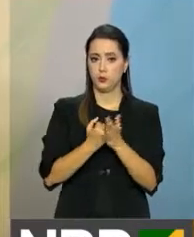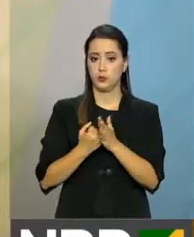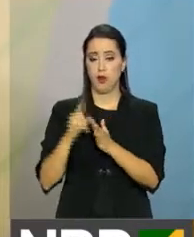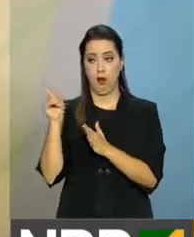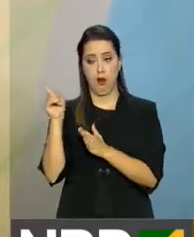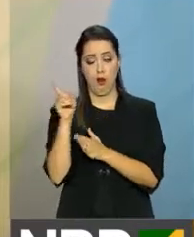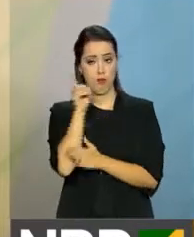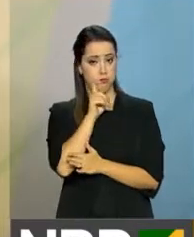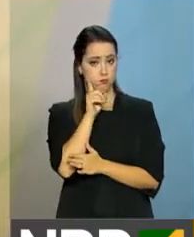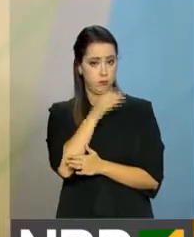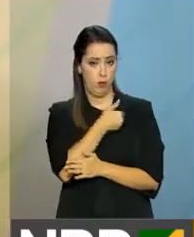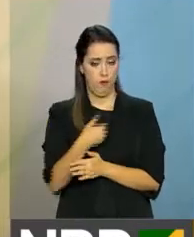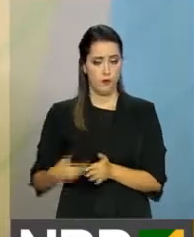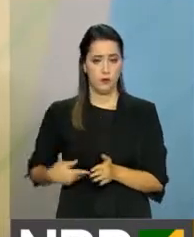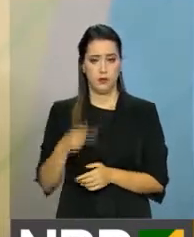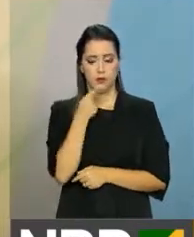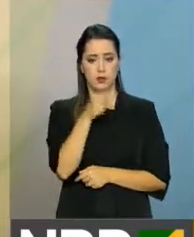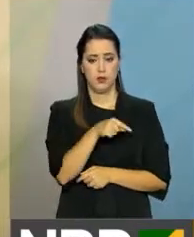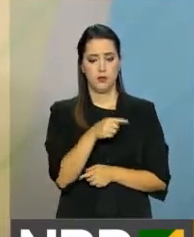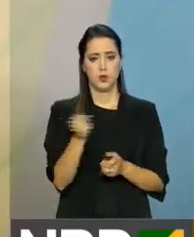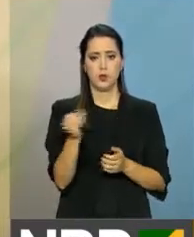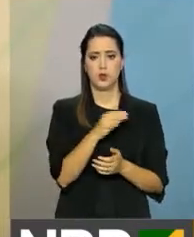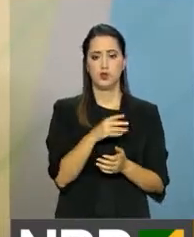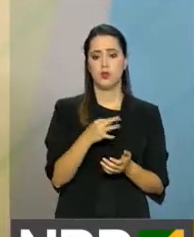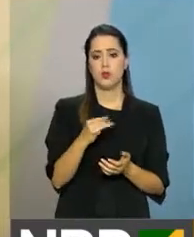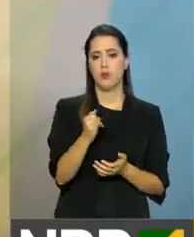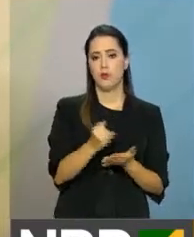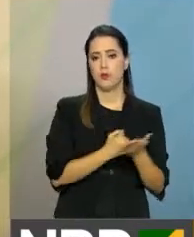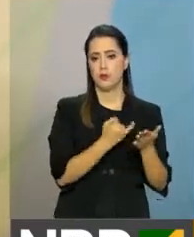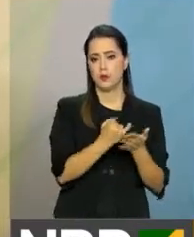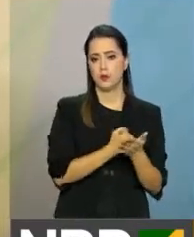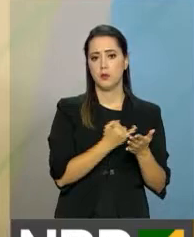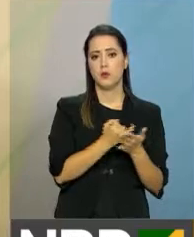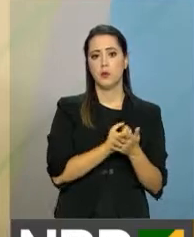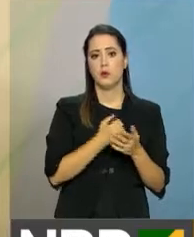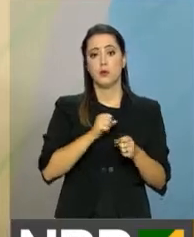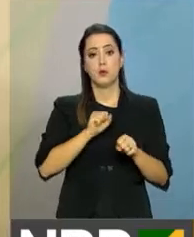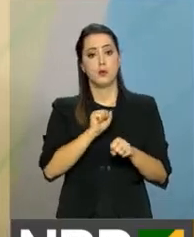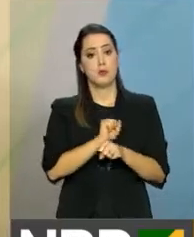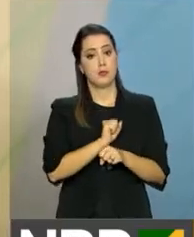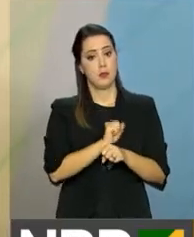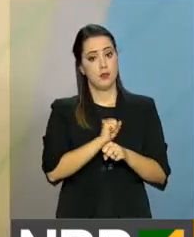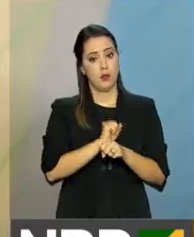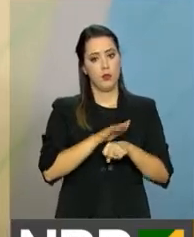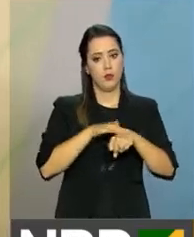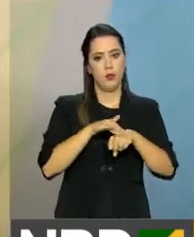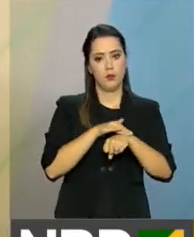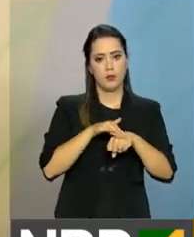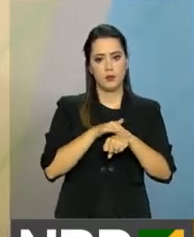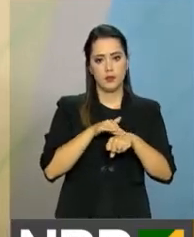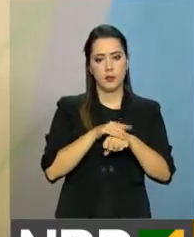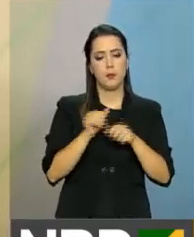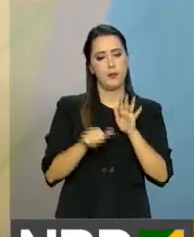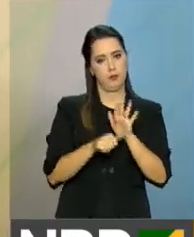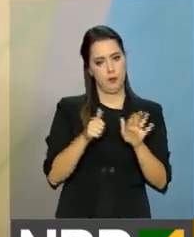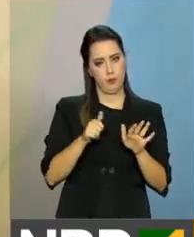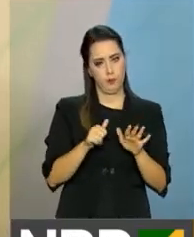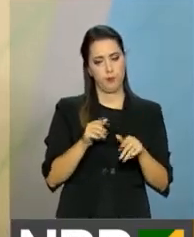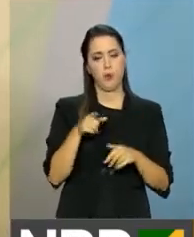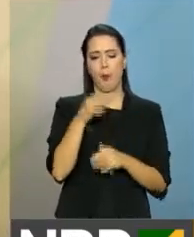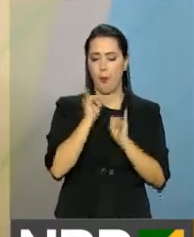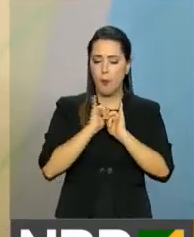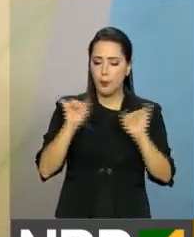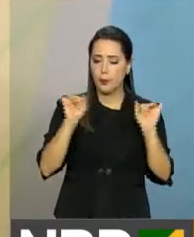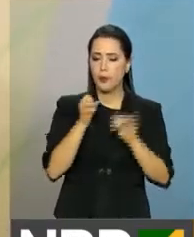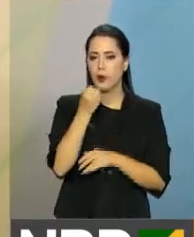branca não se aplicarão enquanto estivermos conversando sobre o tema portanto uma boa notícia que eu acho que traz